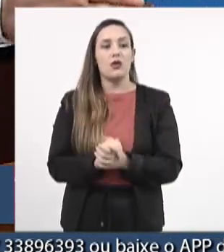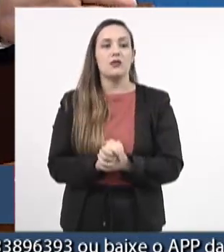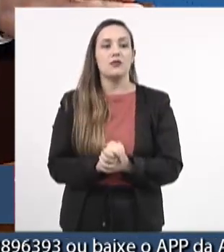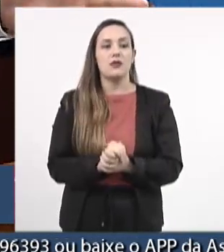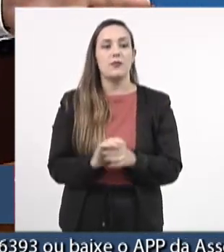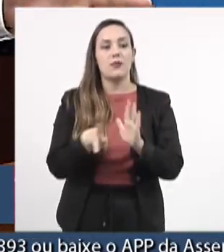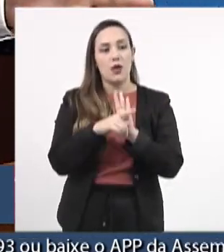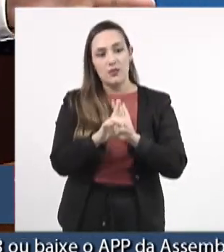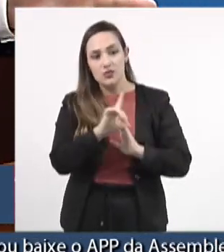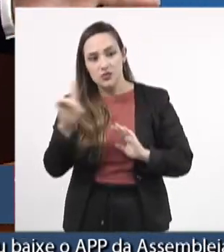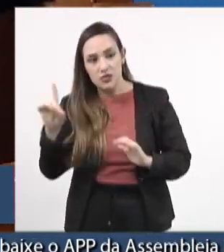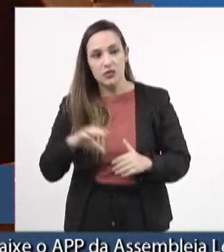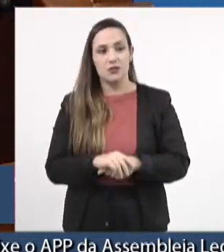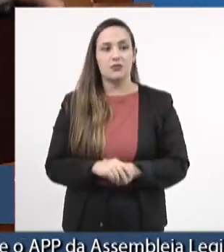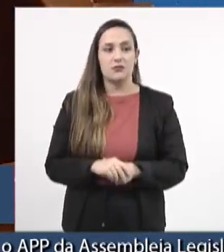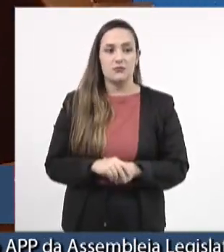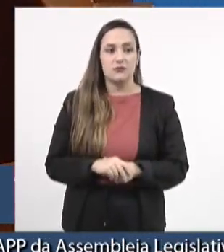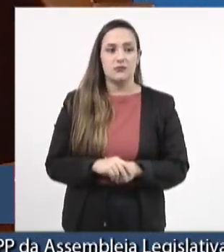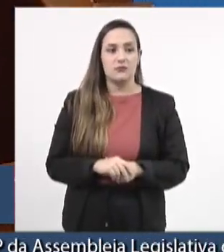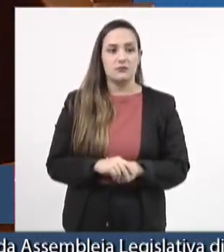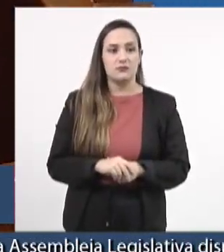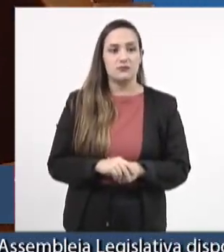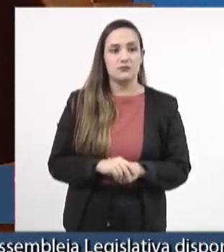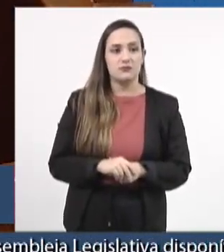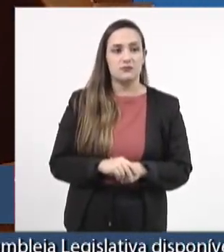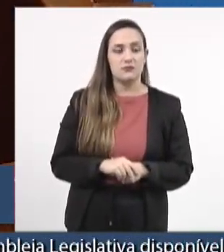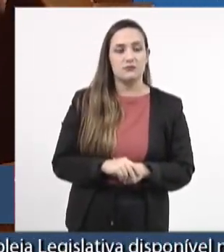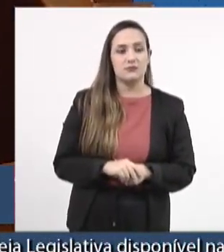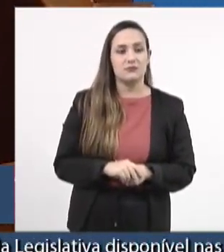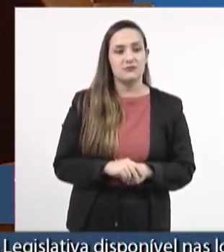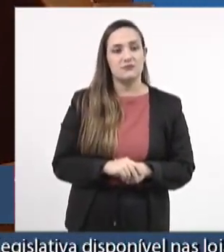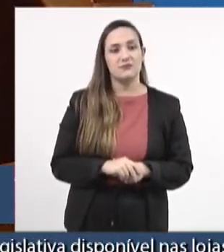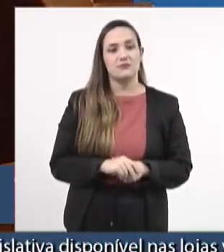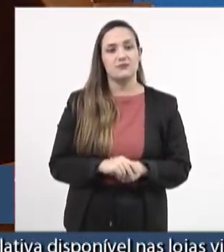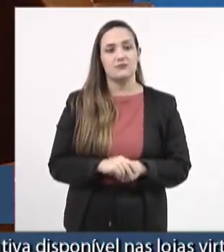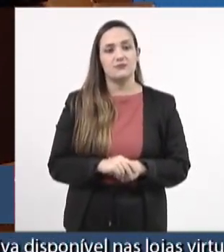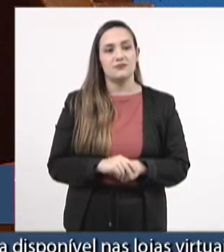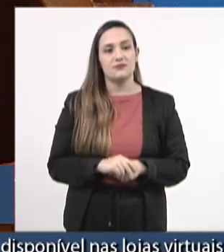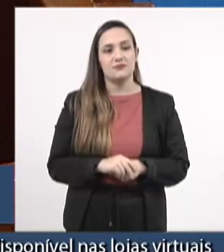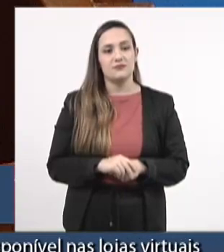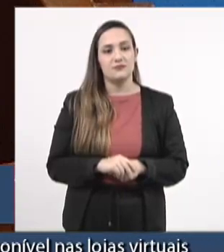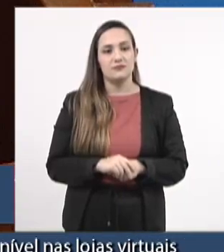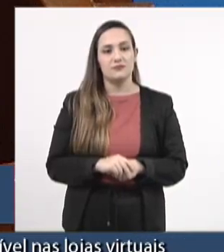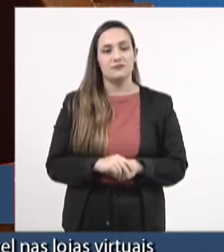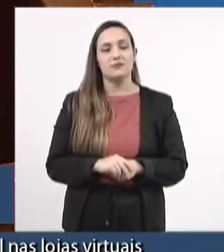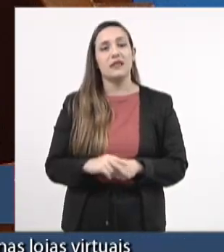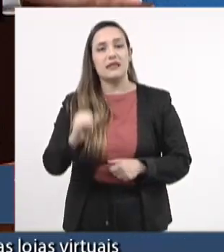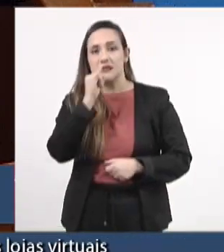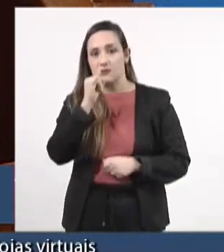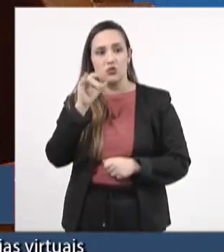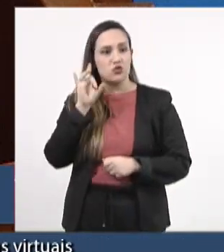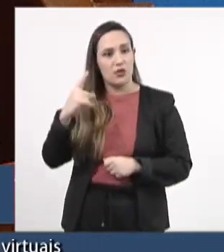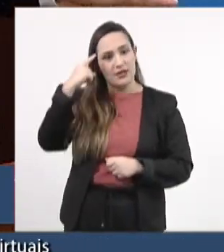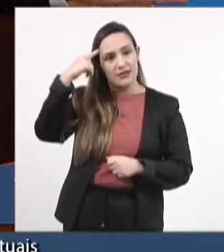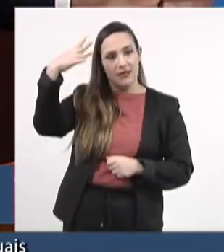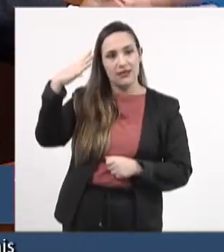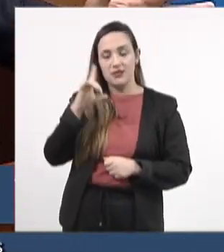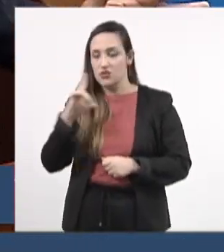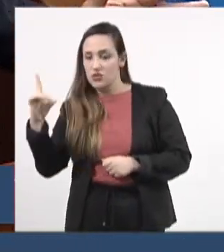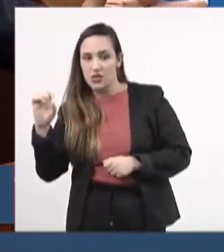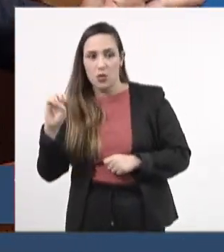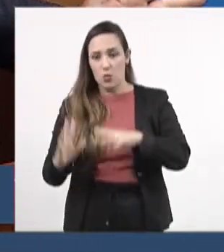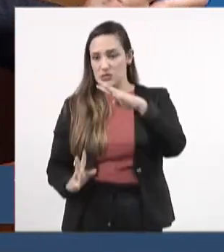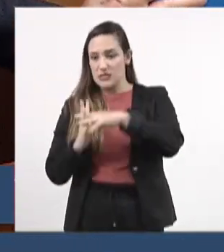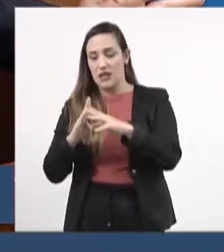da direita. Não quer que o aluno, por exemplo, conheça outras ideias, a não ser as ideias da direita e da